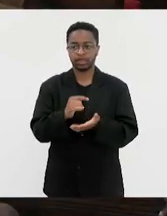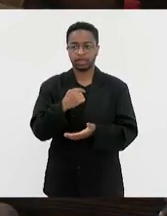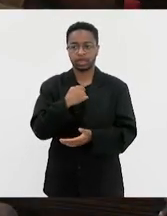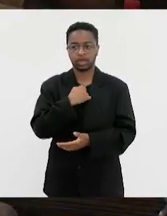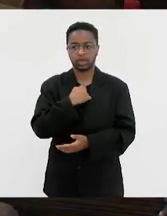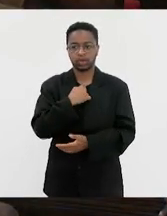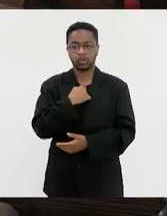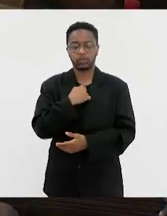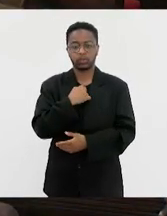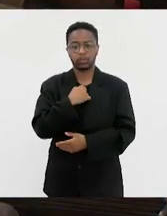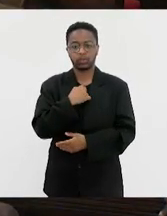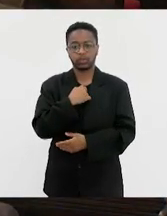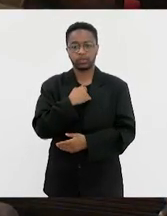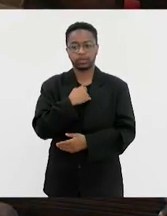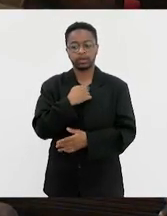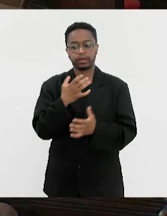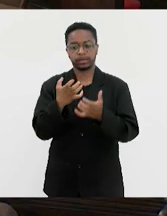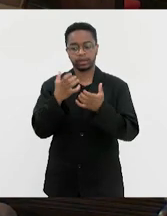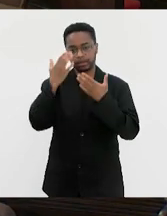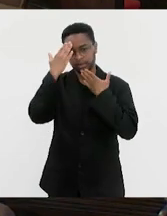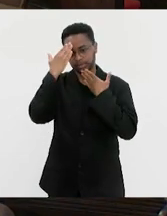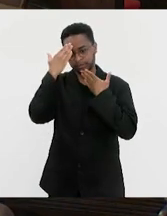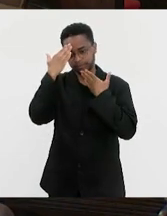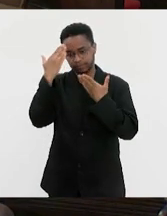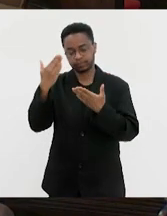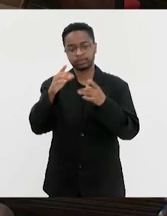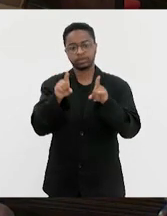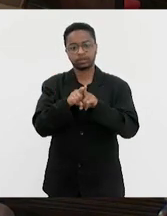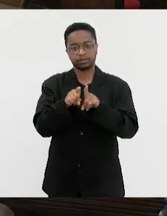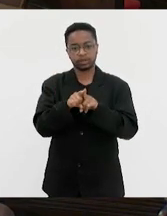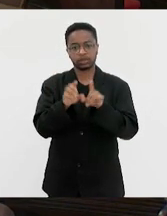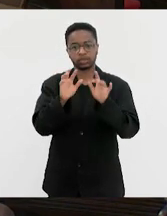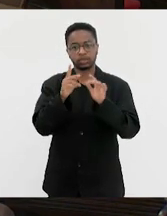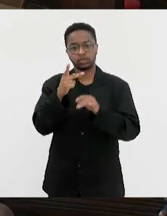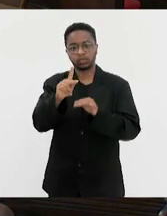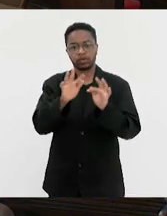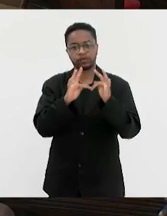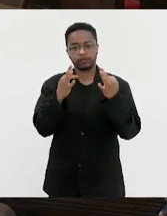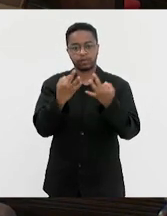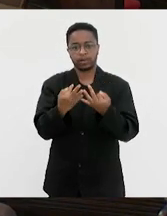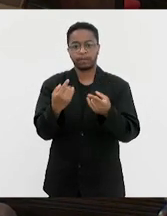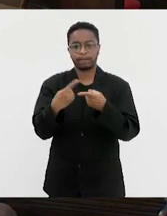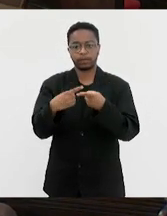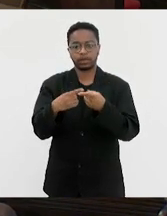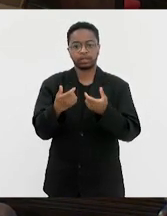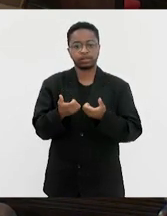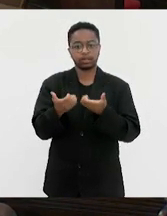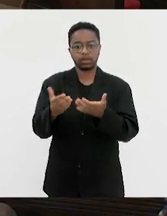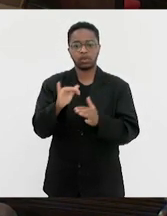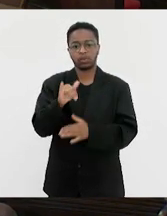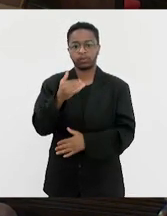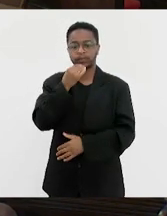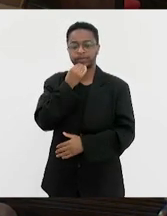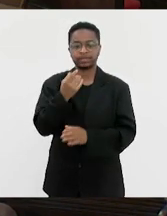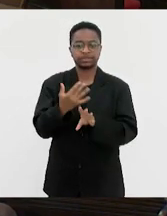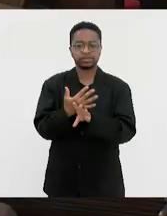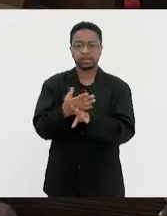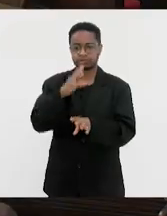queria agradecer a você, a toda a sua família, por ter dado a oportunidade da cidade de Mesquita existir. Muito obrigado.